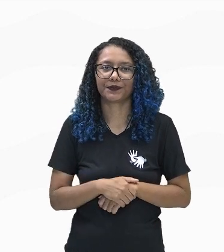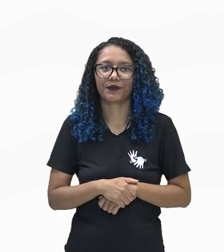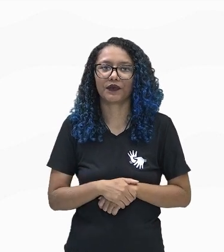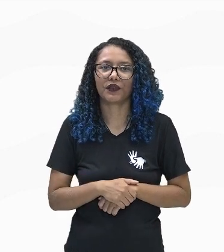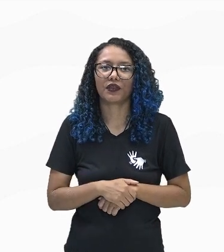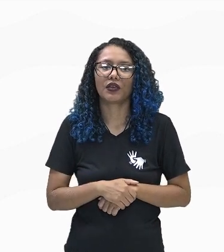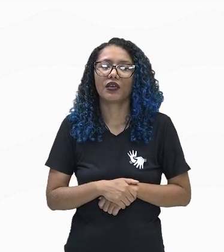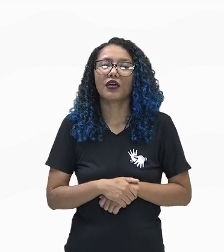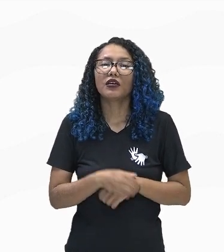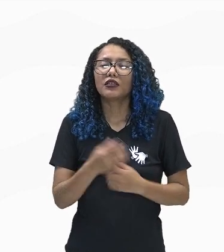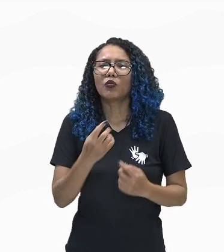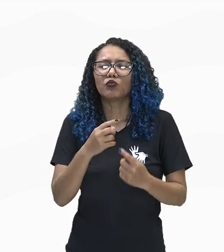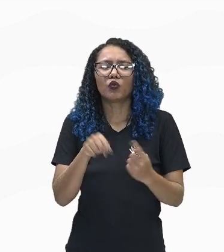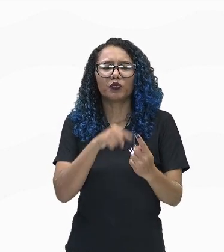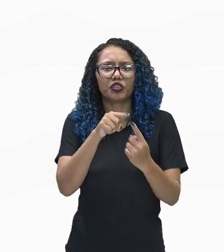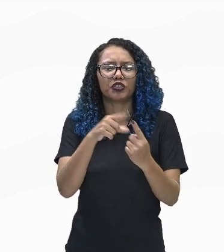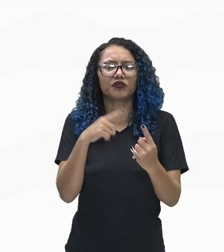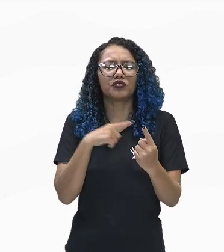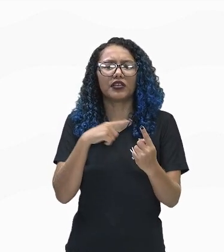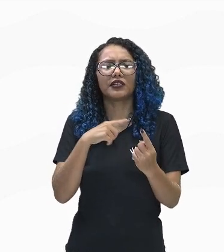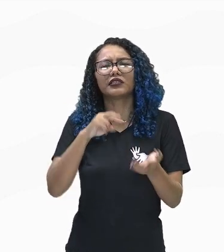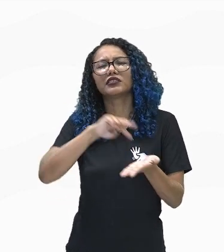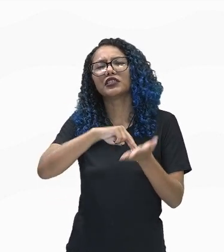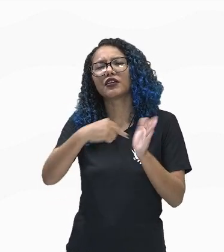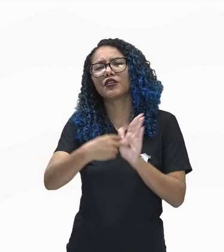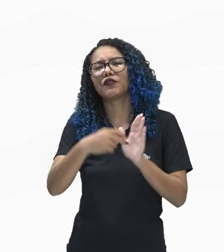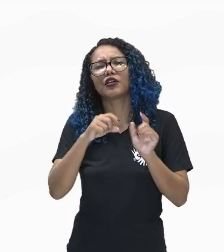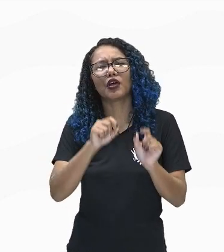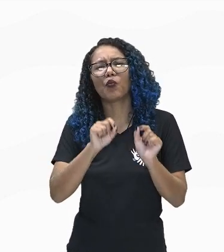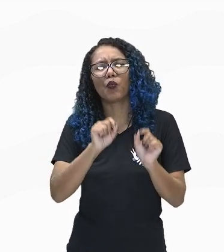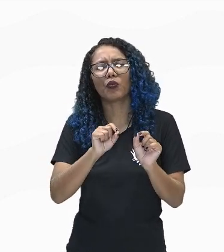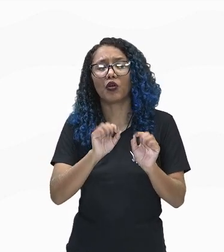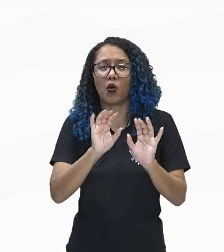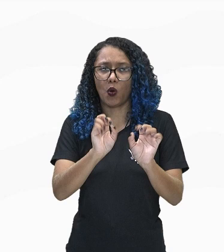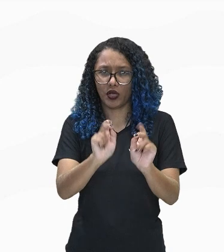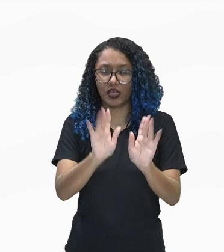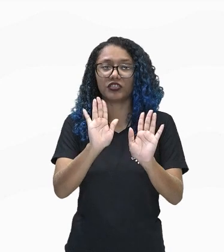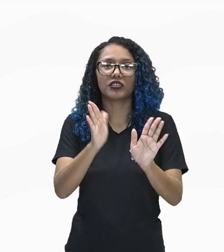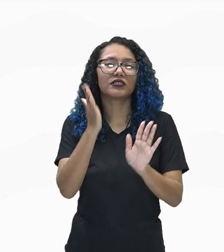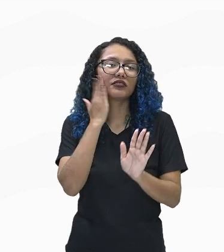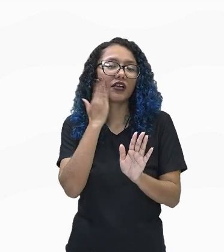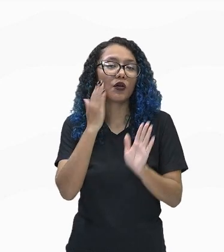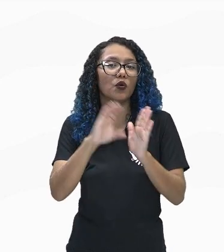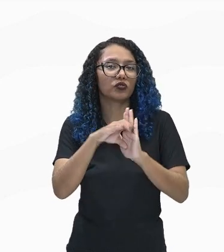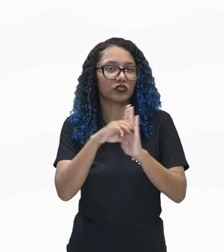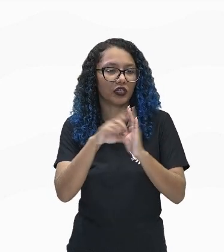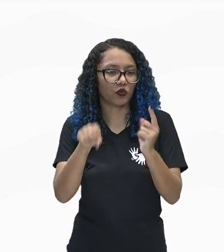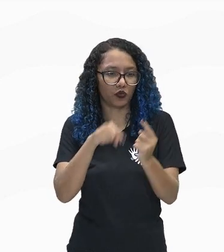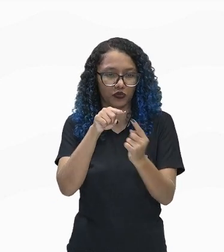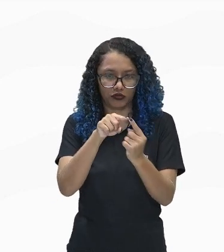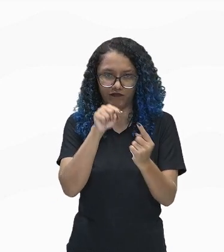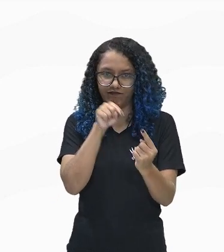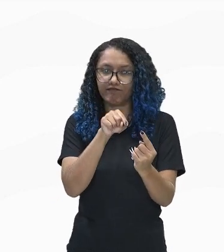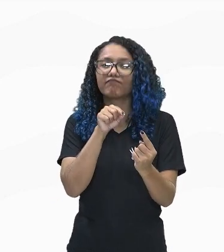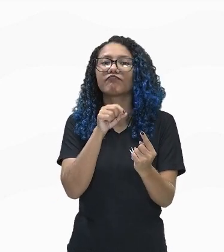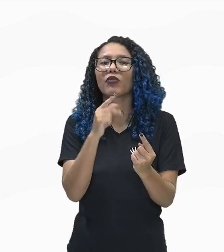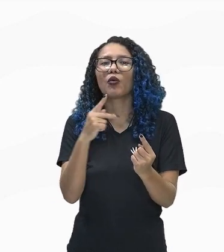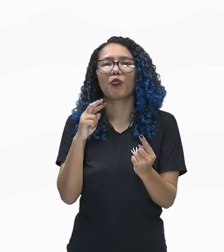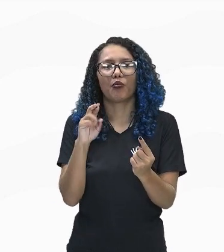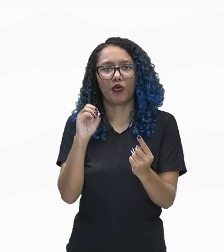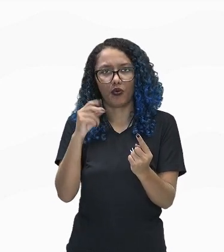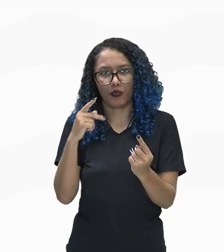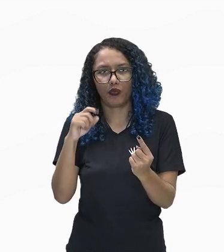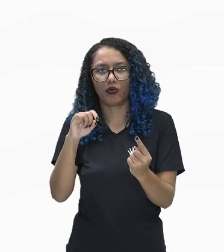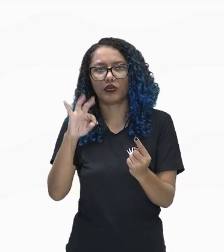um propósito? Bom, eu já sei o que é um propósito, né, que é uma meta, mas e agora? O que é, né, eu ter esse propósito? Como é